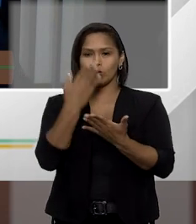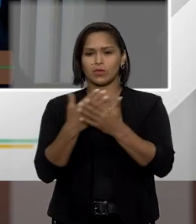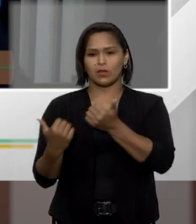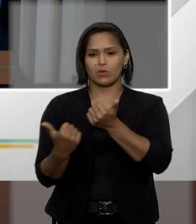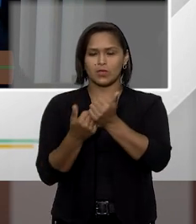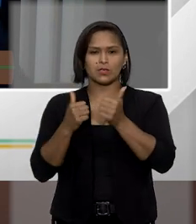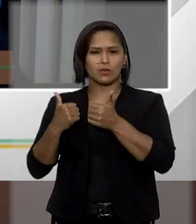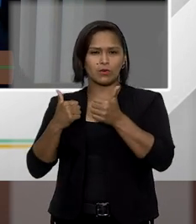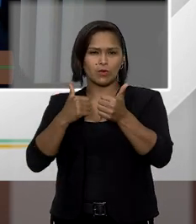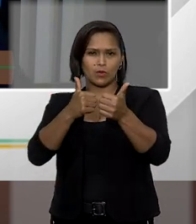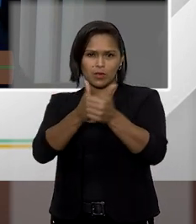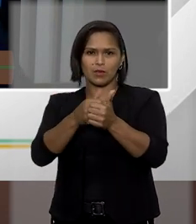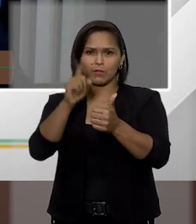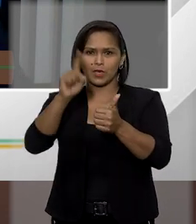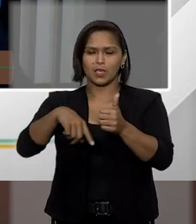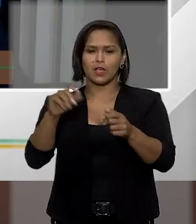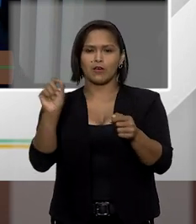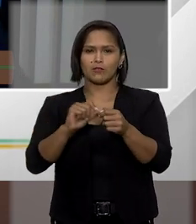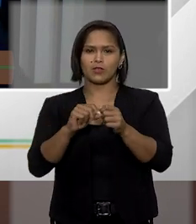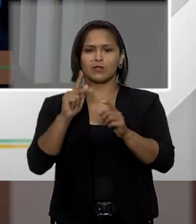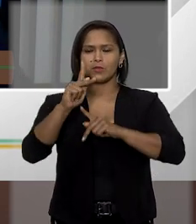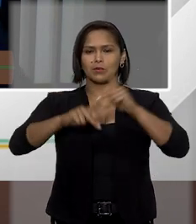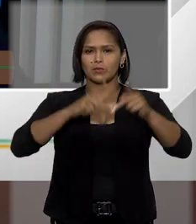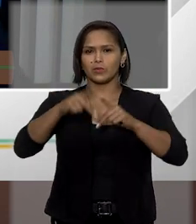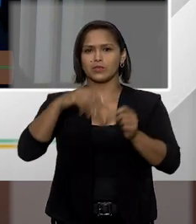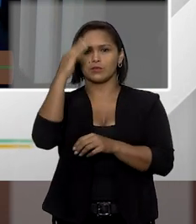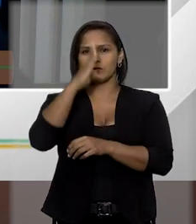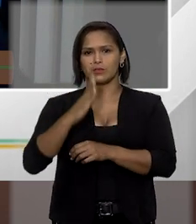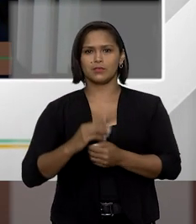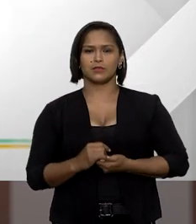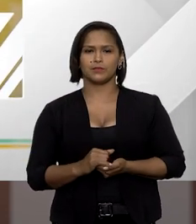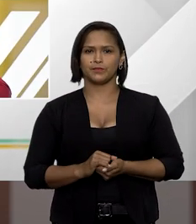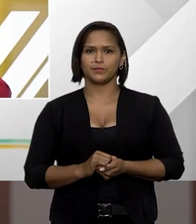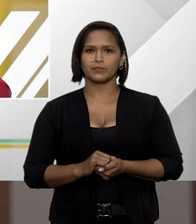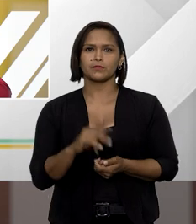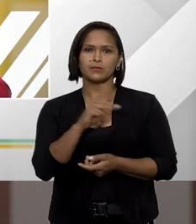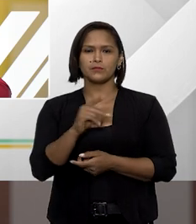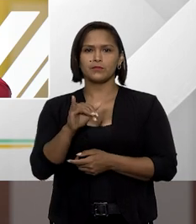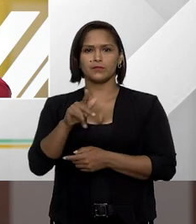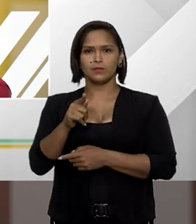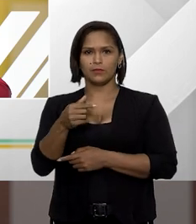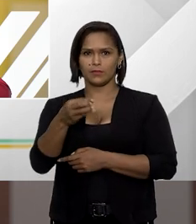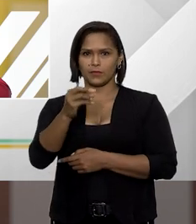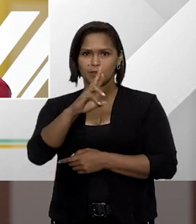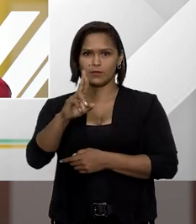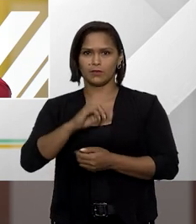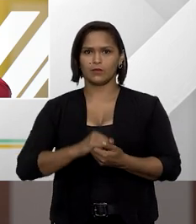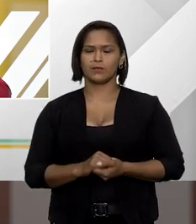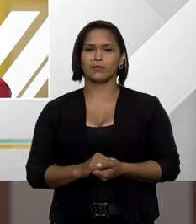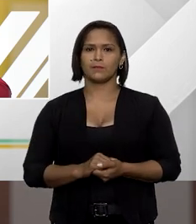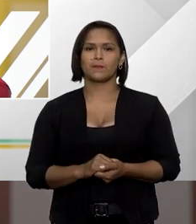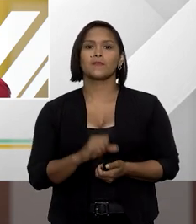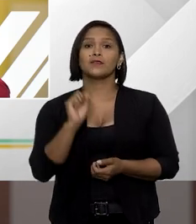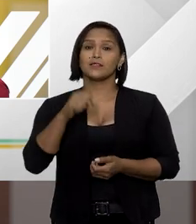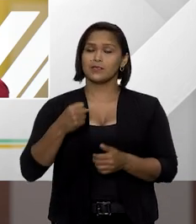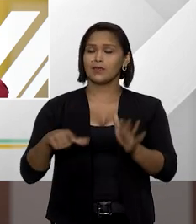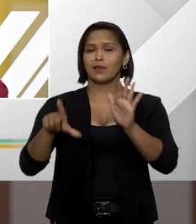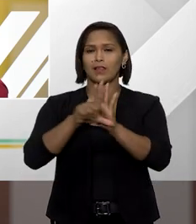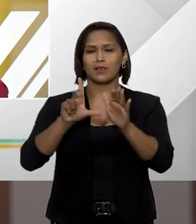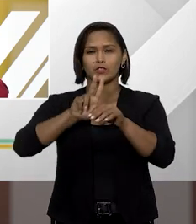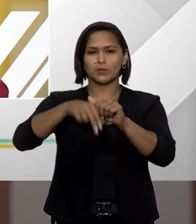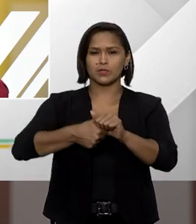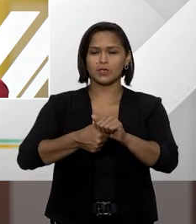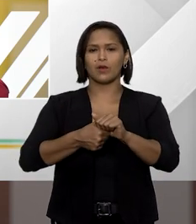com este acompanhamento de perto feito pela população brasileira. Professor Igor. É isso, a lei